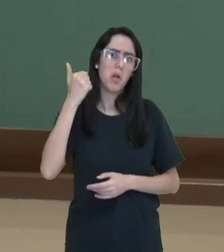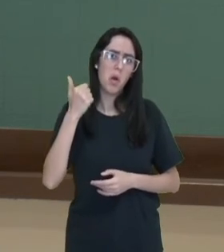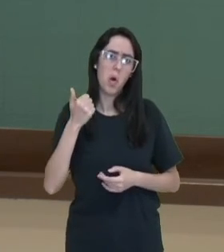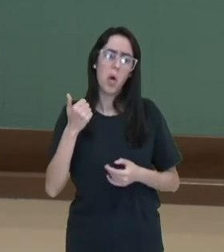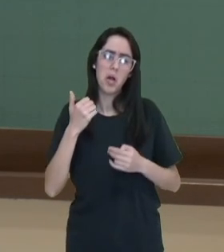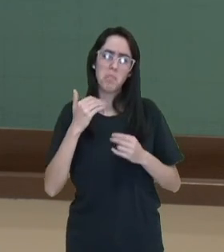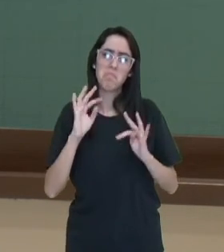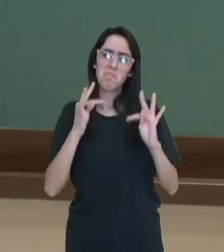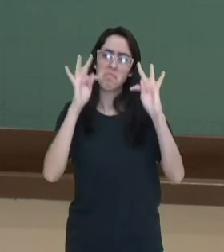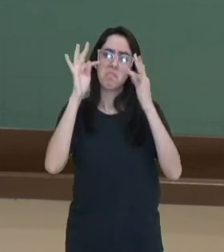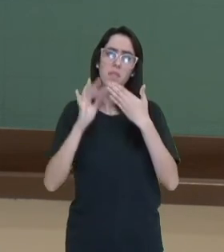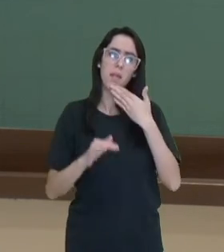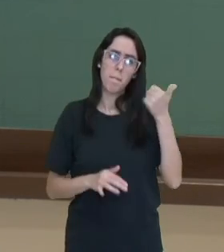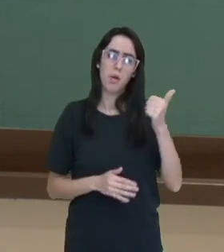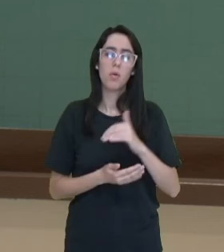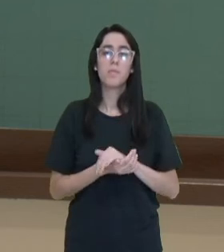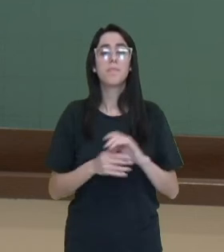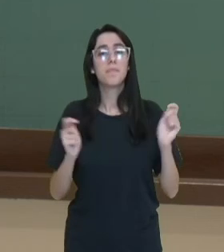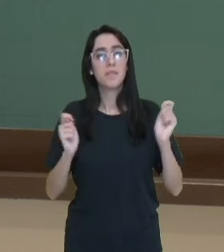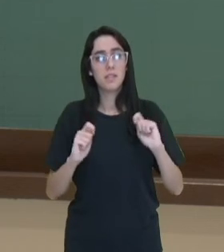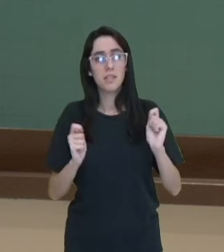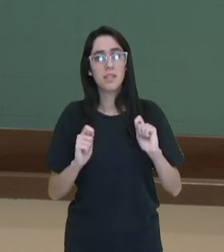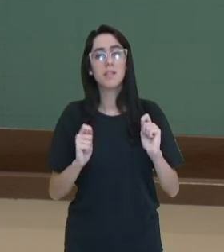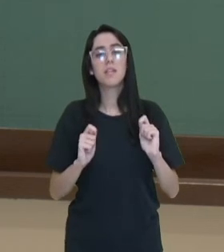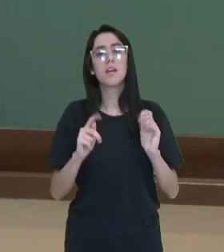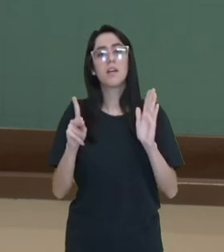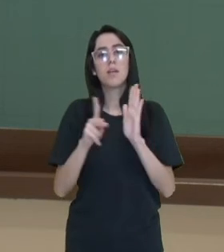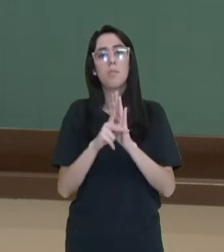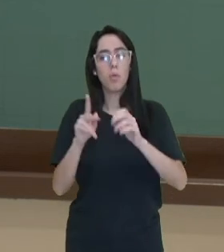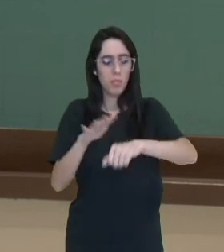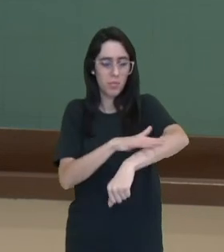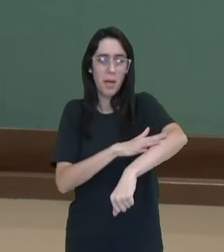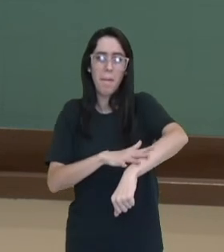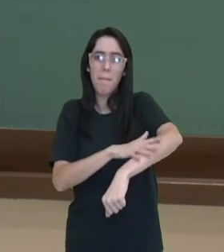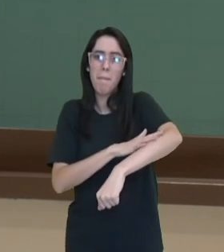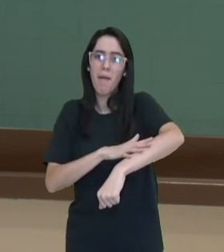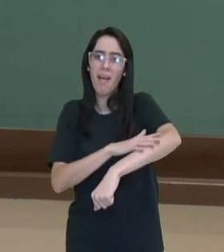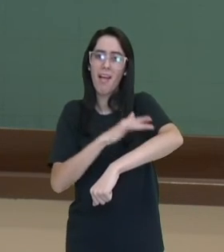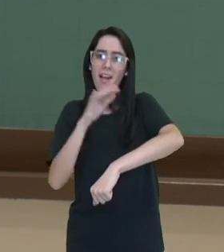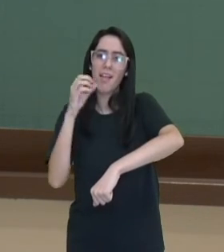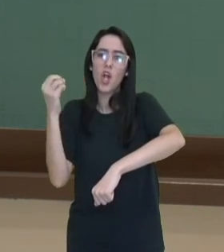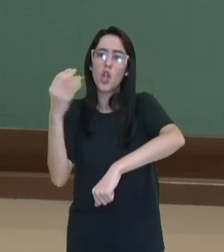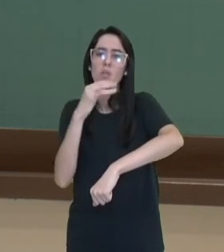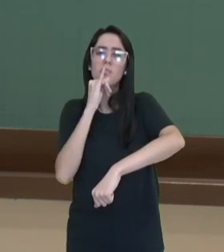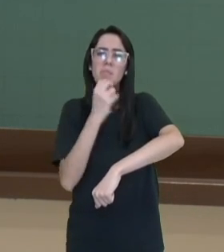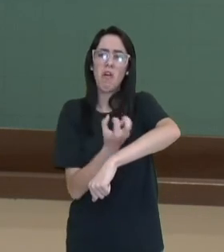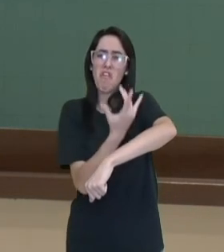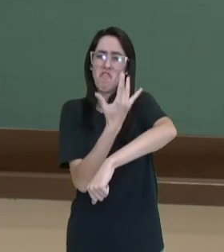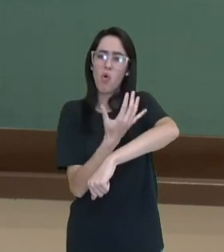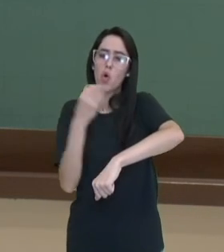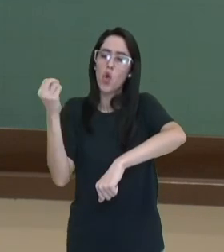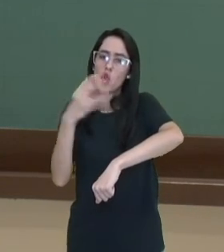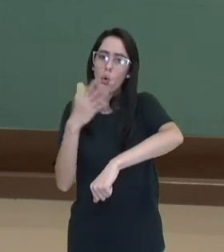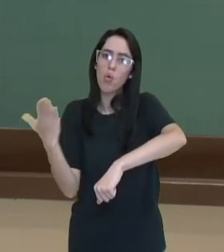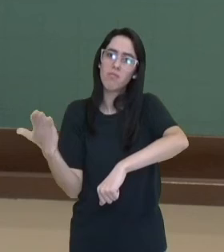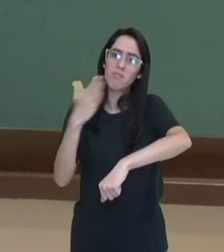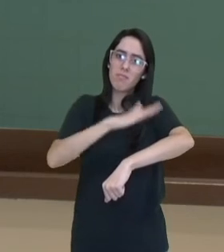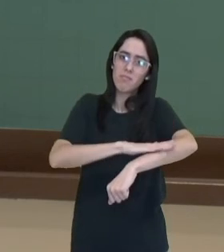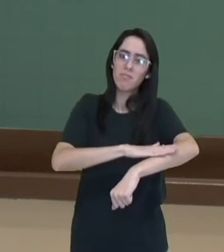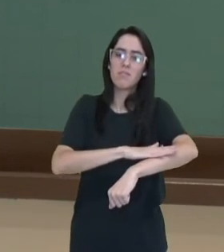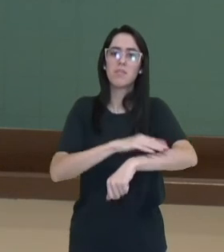aperfeiçoada, Pode ser aplicada à produção de pele artificial em casos de queimaduras, por exemplo, na produção